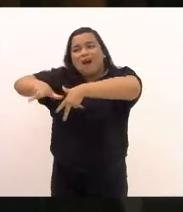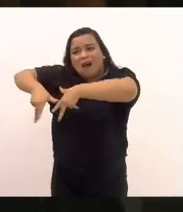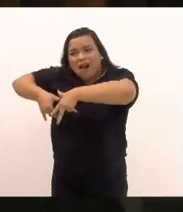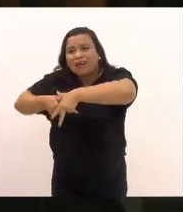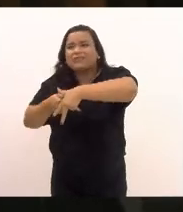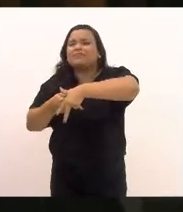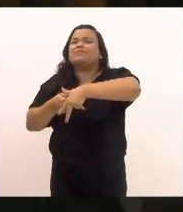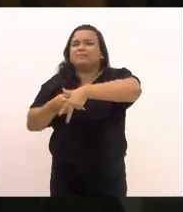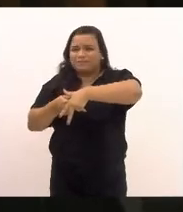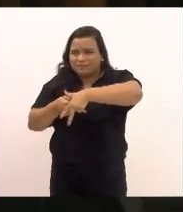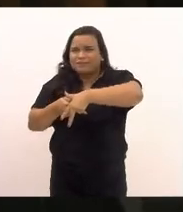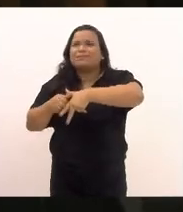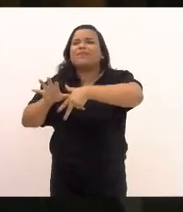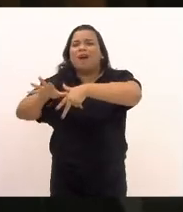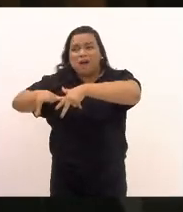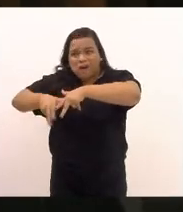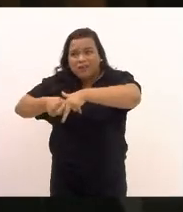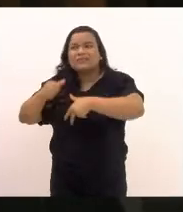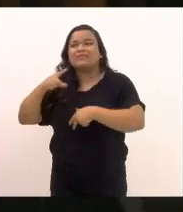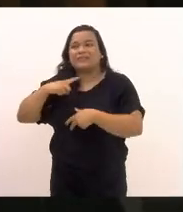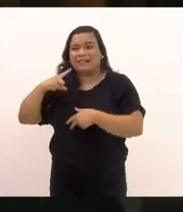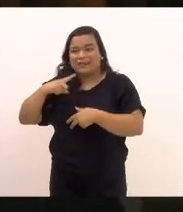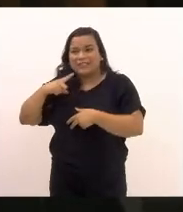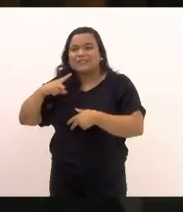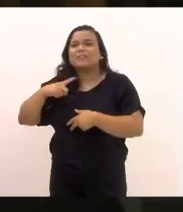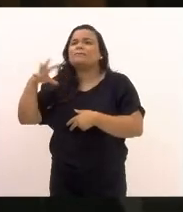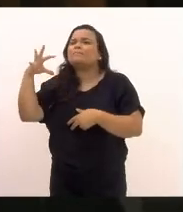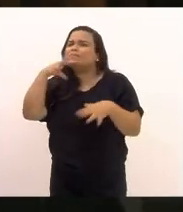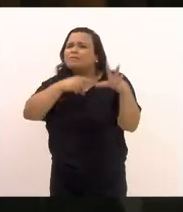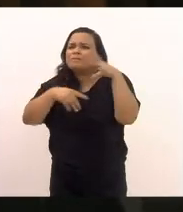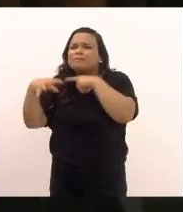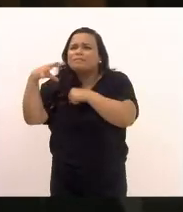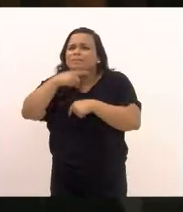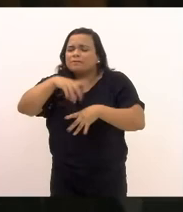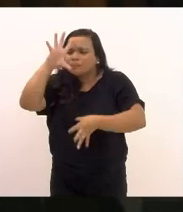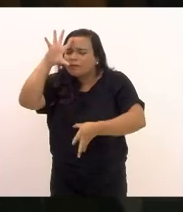Indícios esses, tia Ju, que fazem com que nós